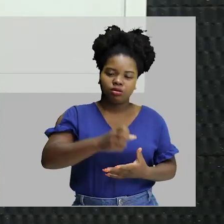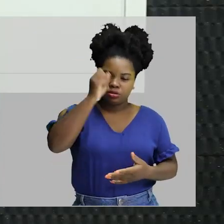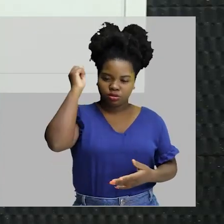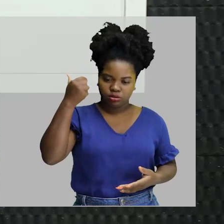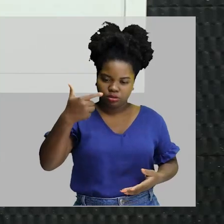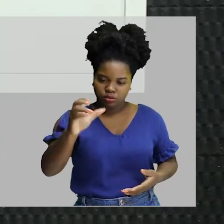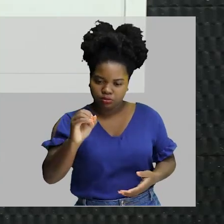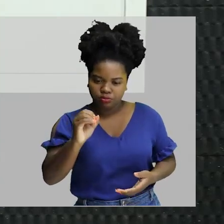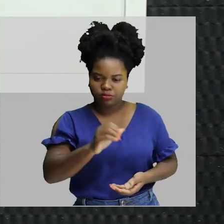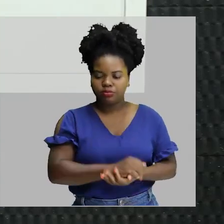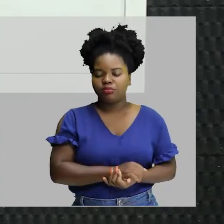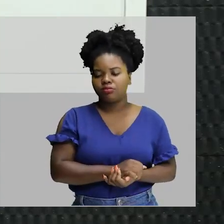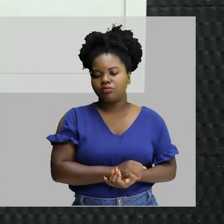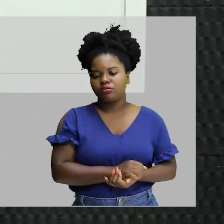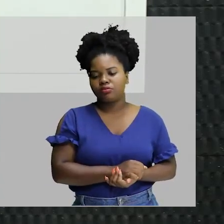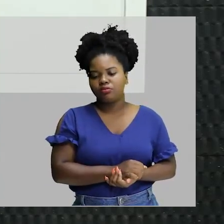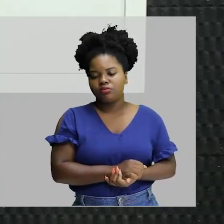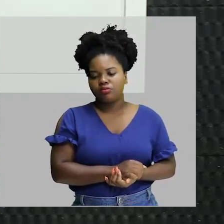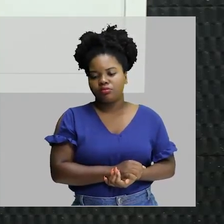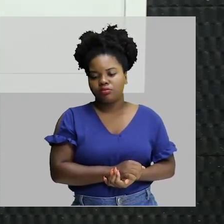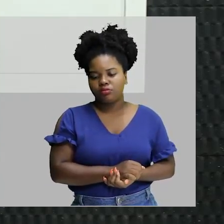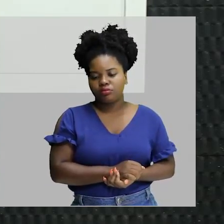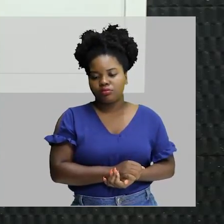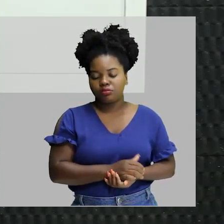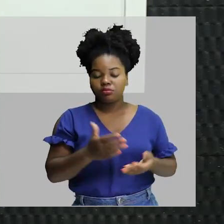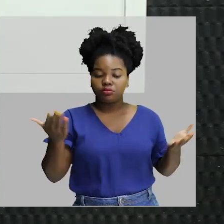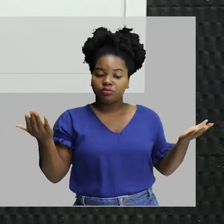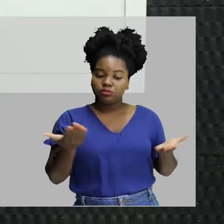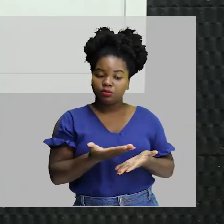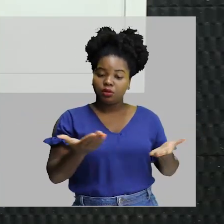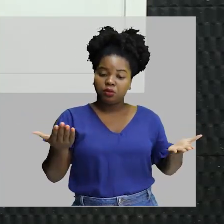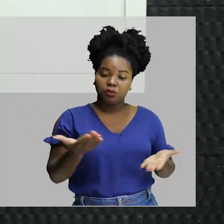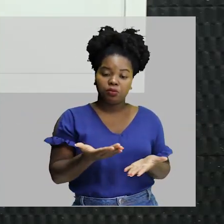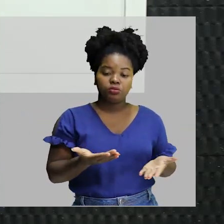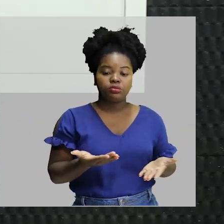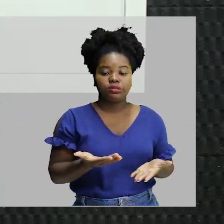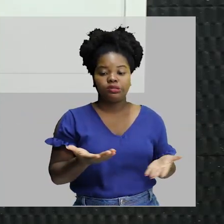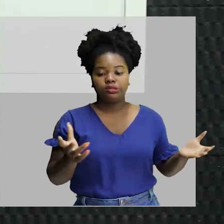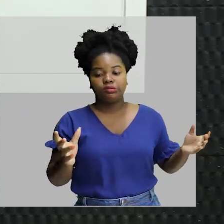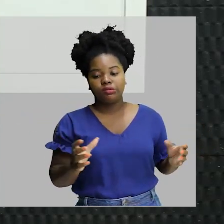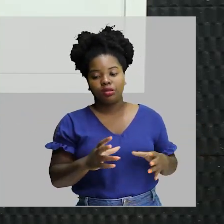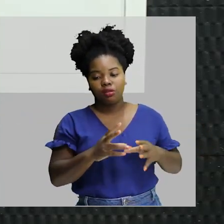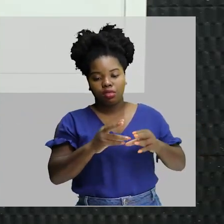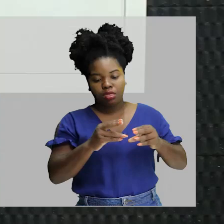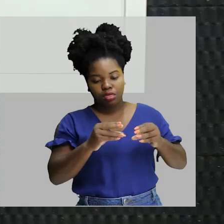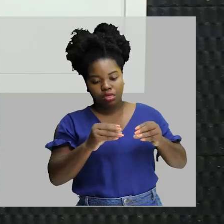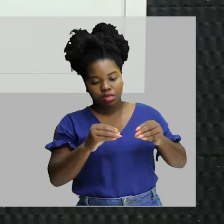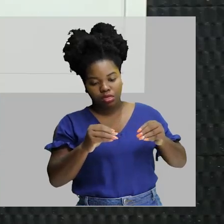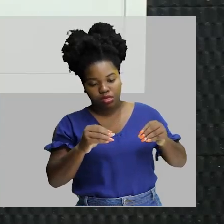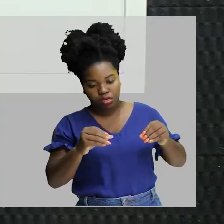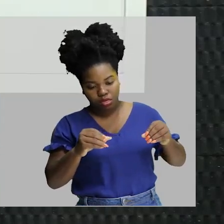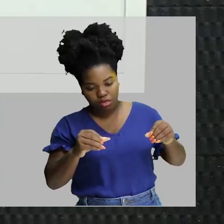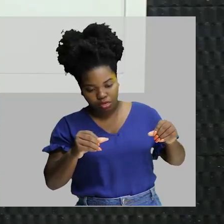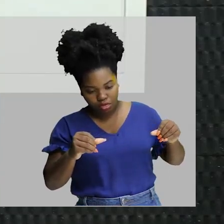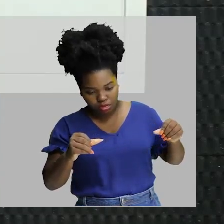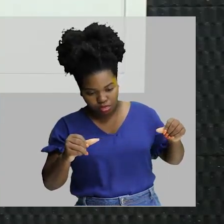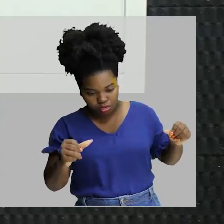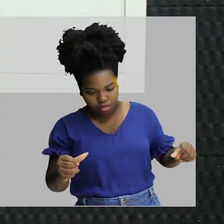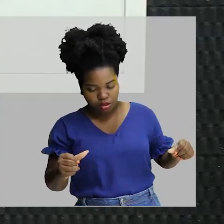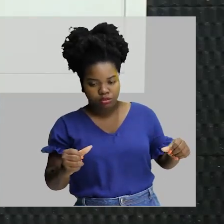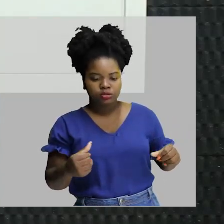ela ainda se manteve muito rígida. Hoje ela foi caindo um pouco mais e deixando de ser